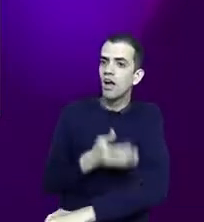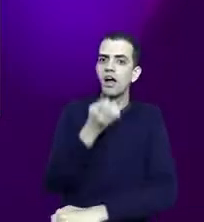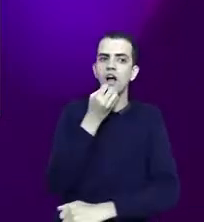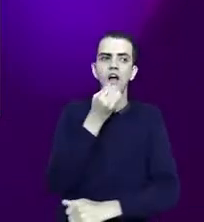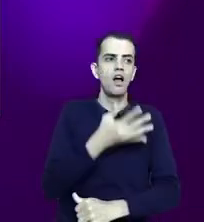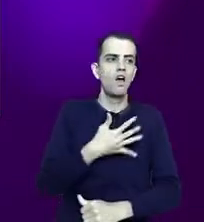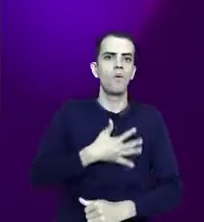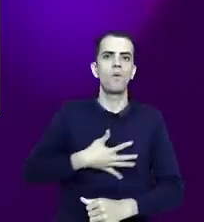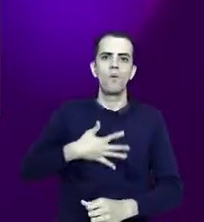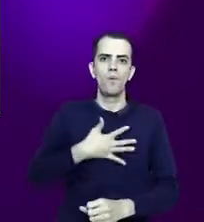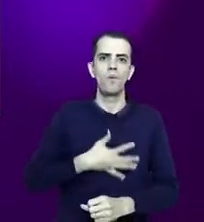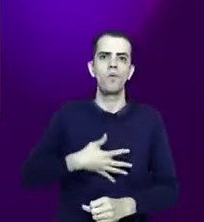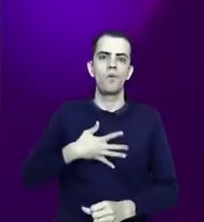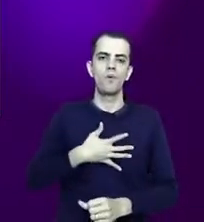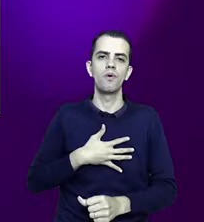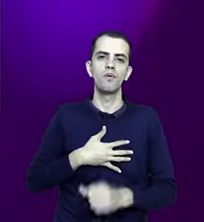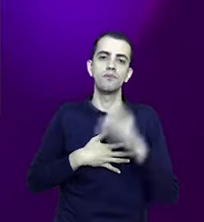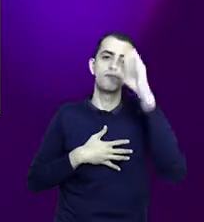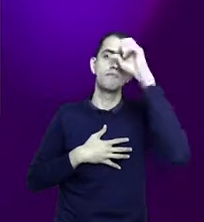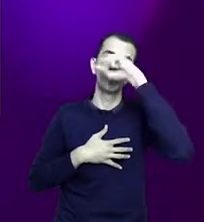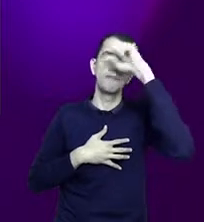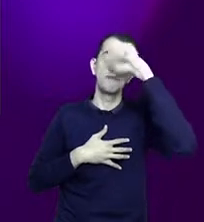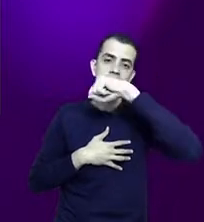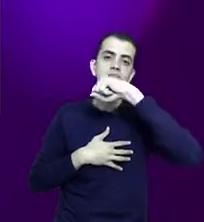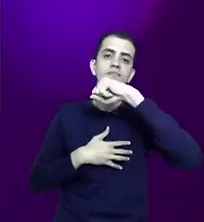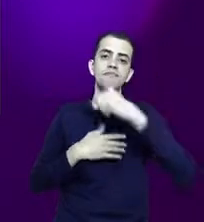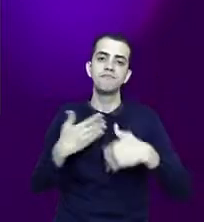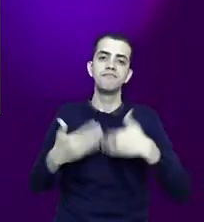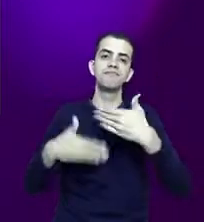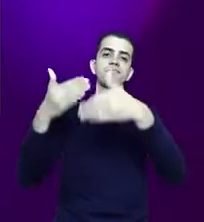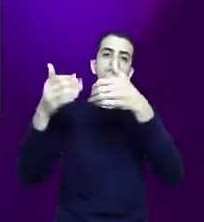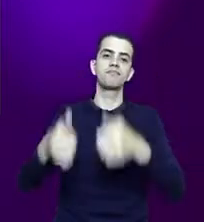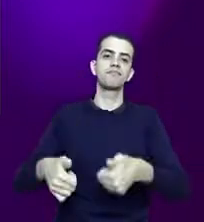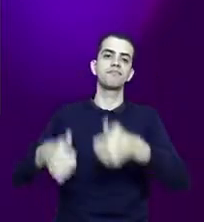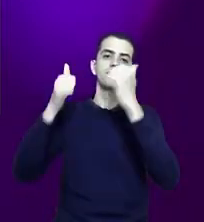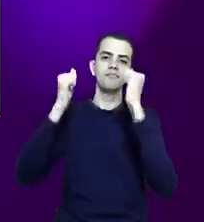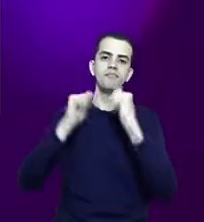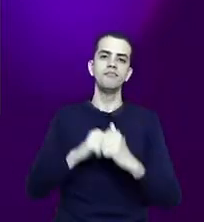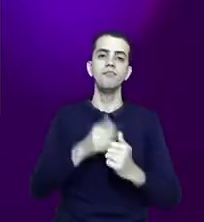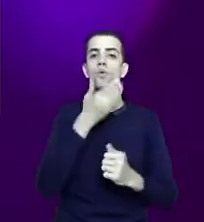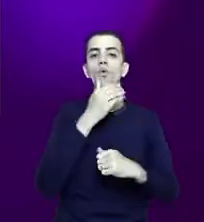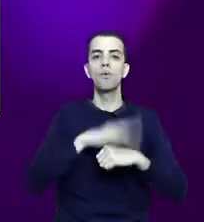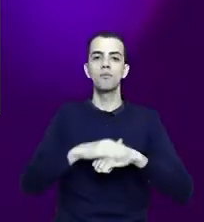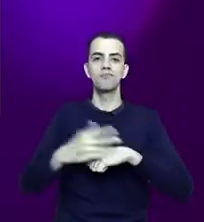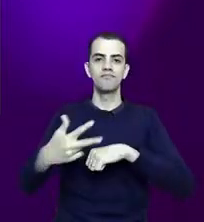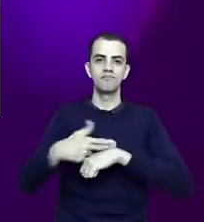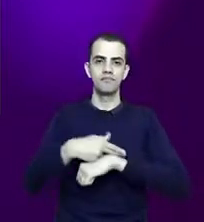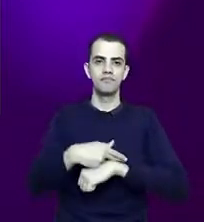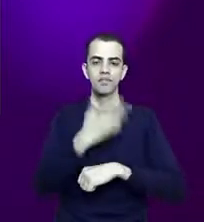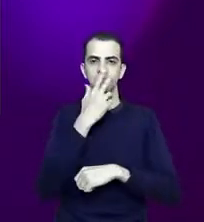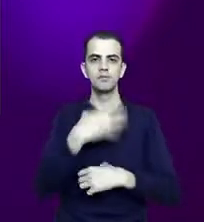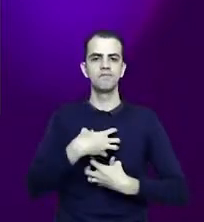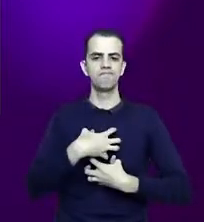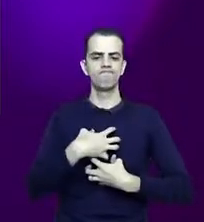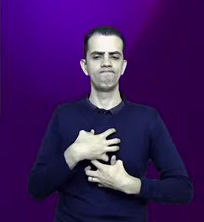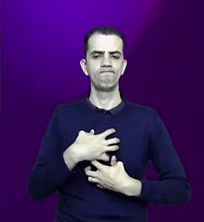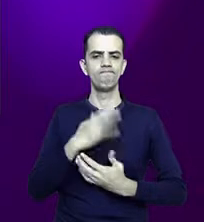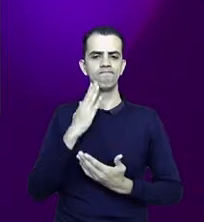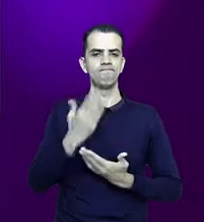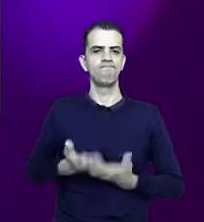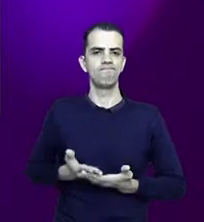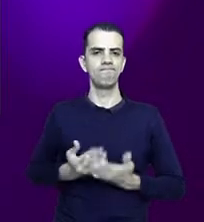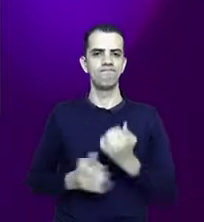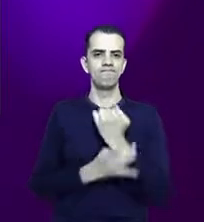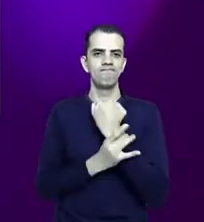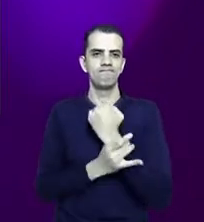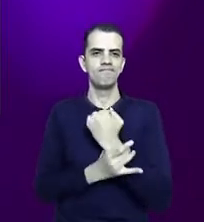realmente é uma forma bastante adequada, né? O cirurgião se sente muito confortável com a